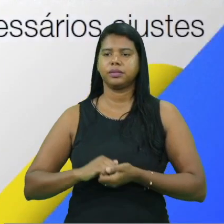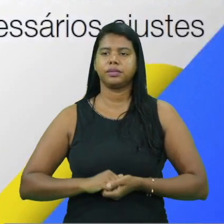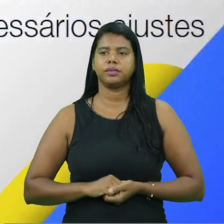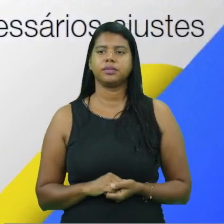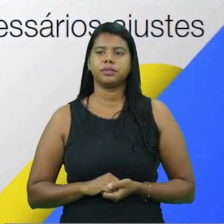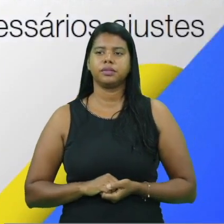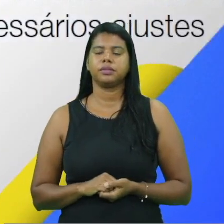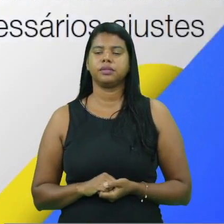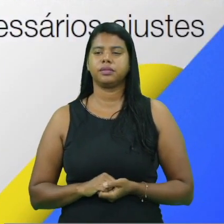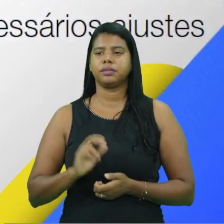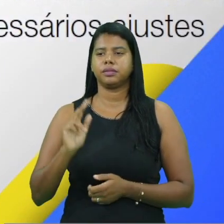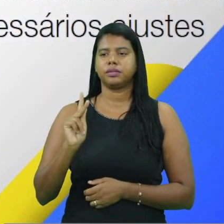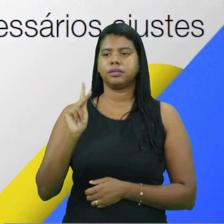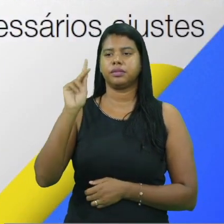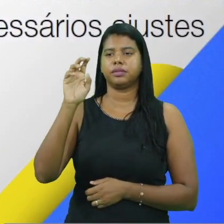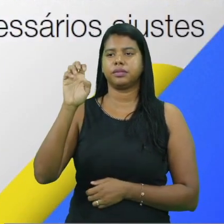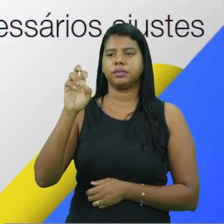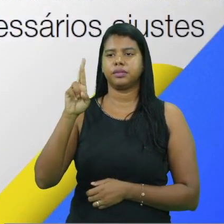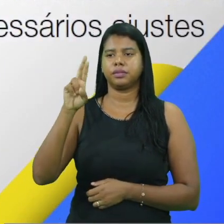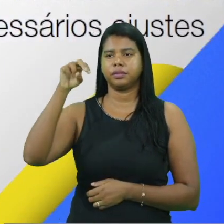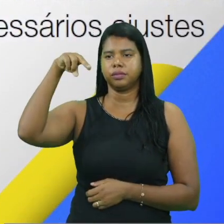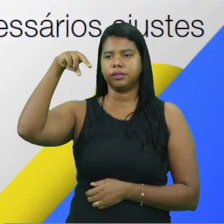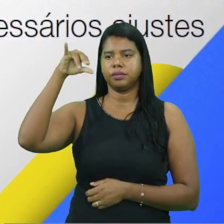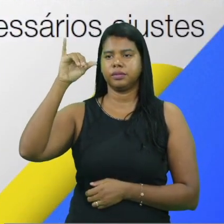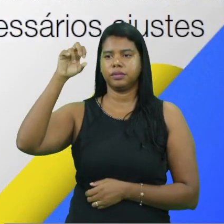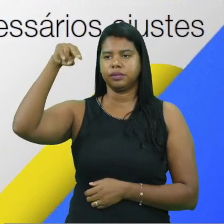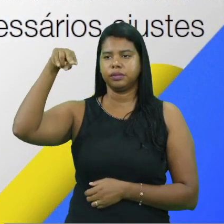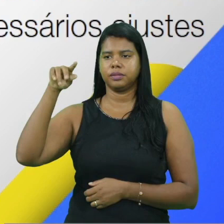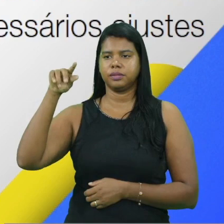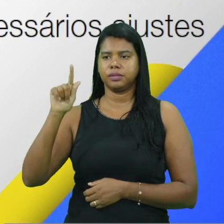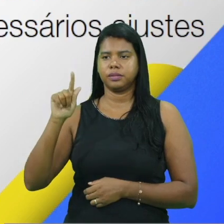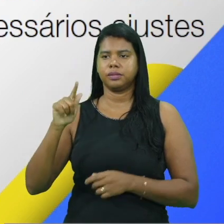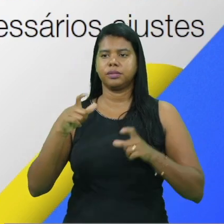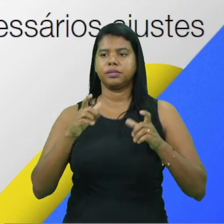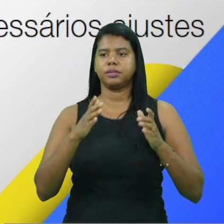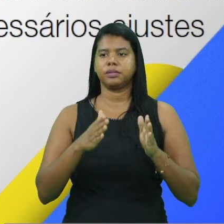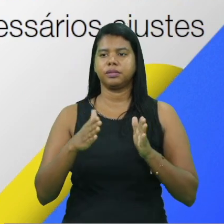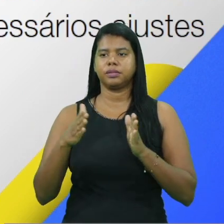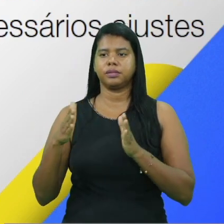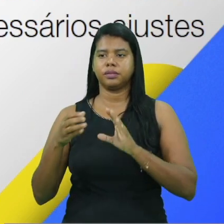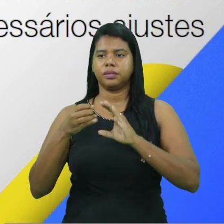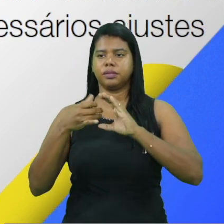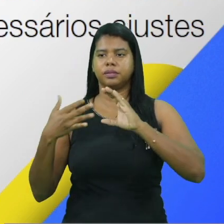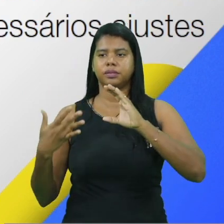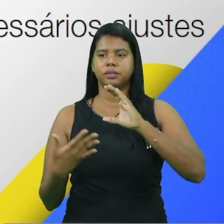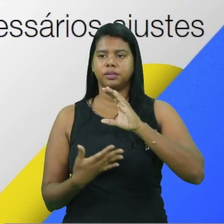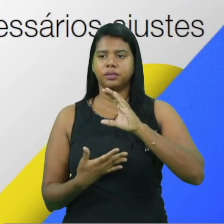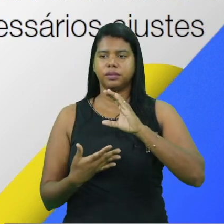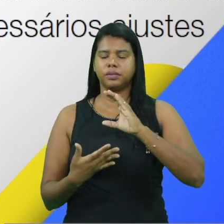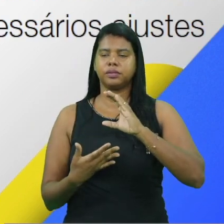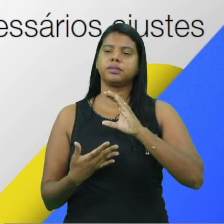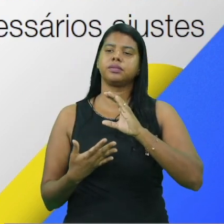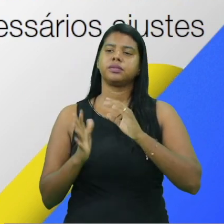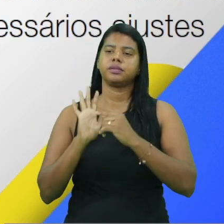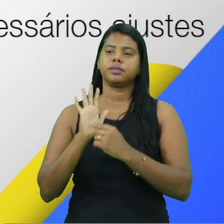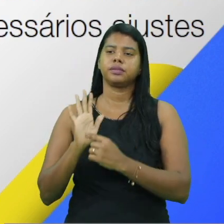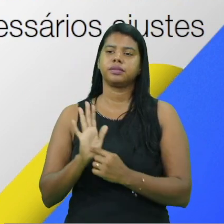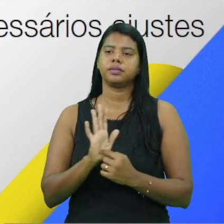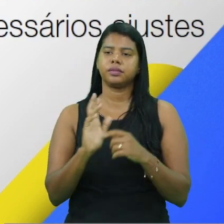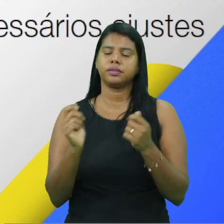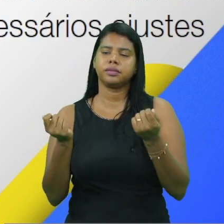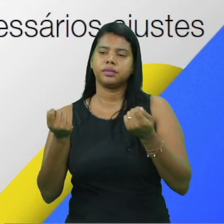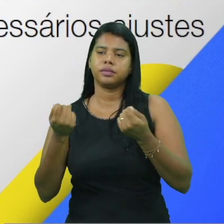O kerning. O kerning é o espaçamento seletivo entre pares de caracteres. Como cada caractere possui